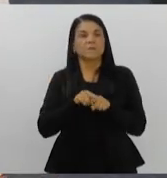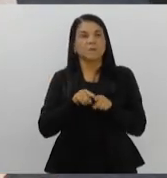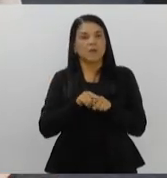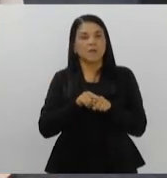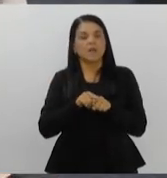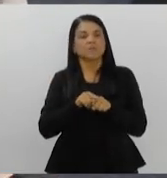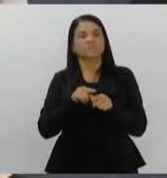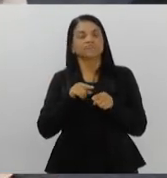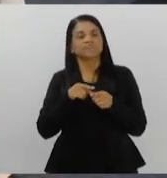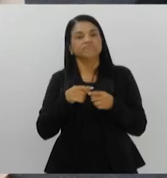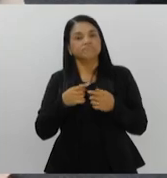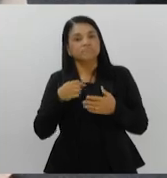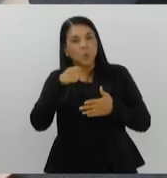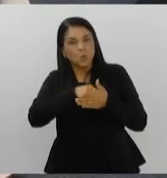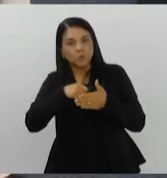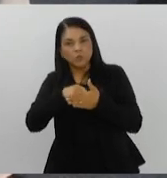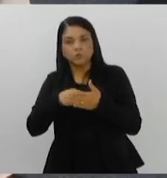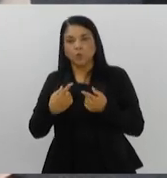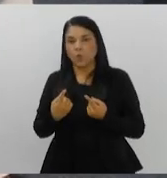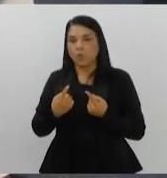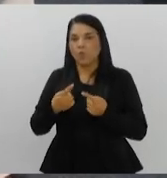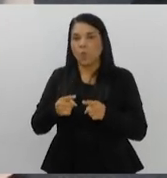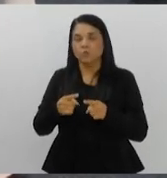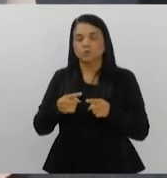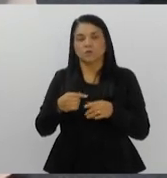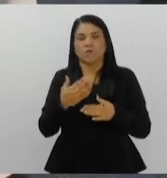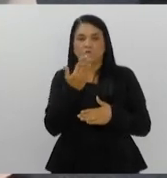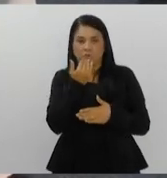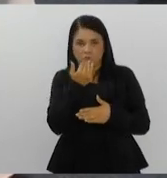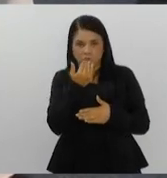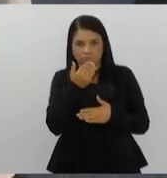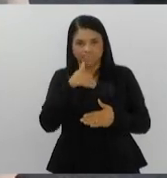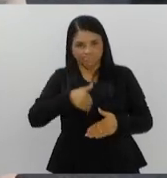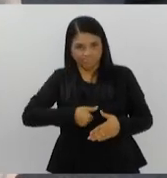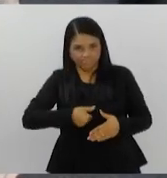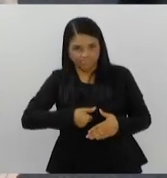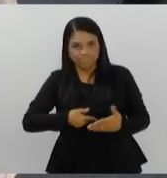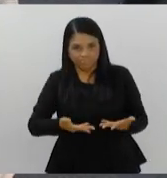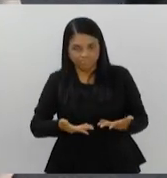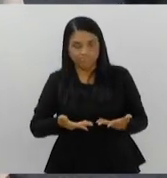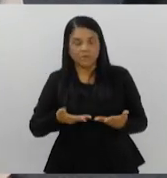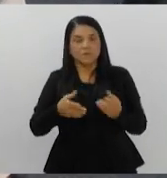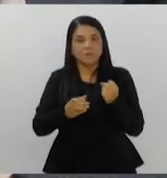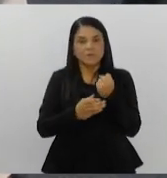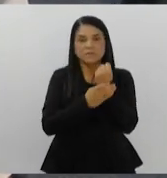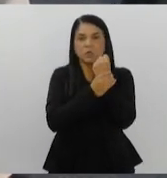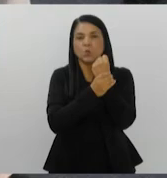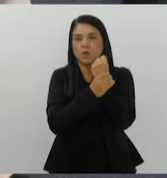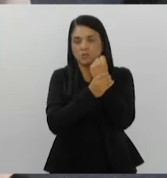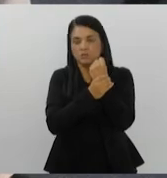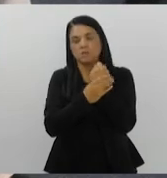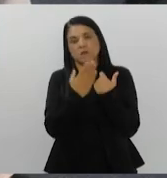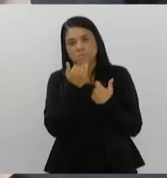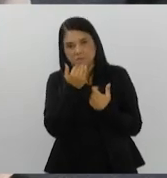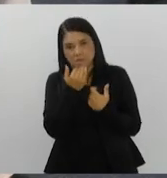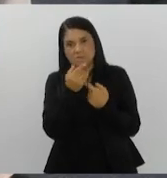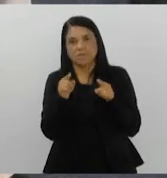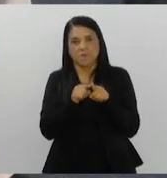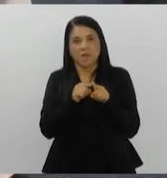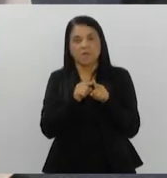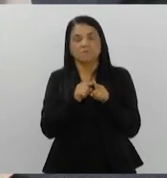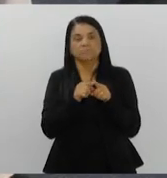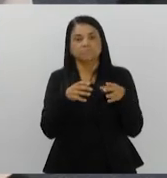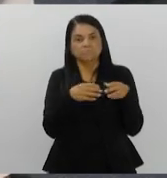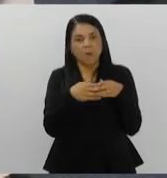de Combate à Fome e também a Frente de Segurança Alimentar, enfim, todas essas